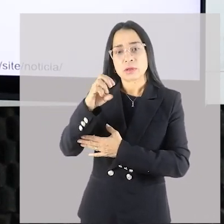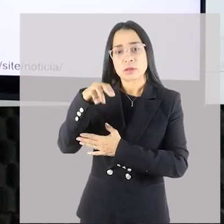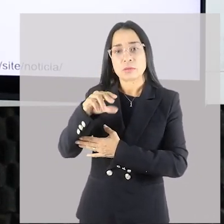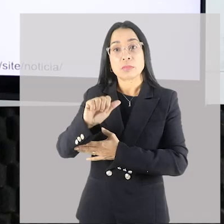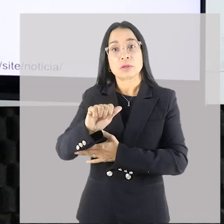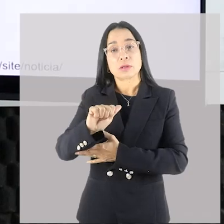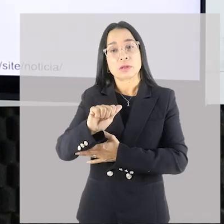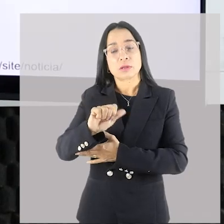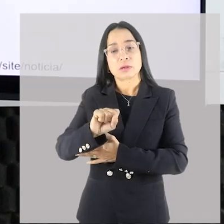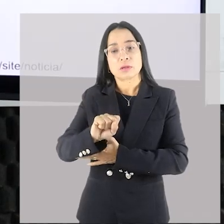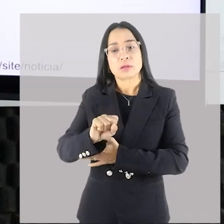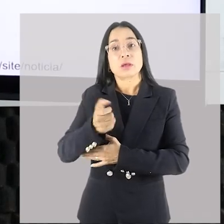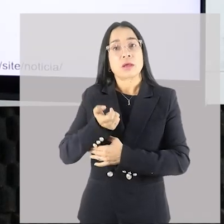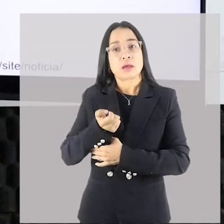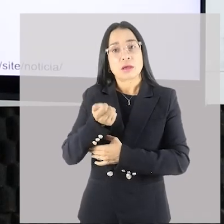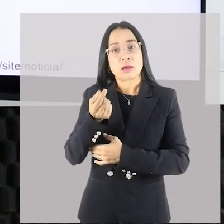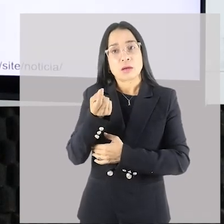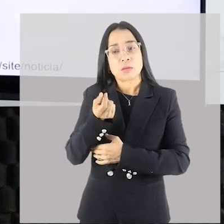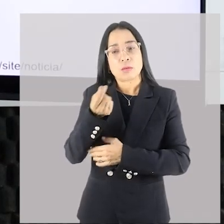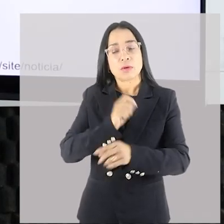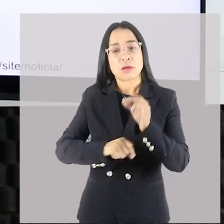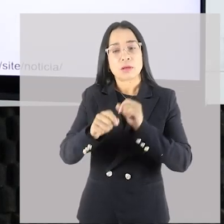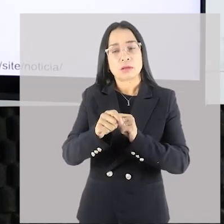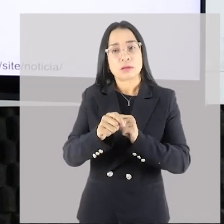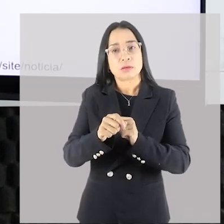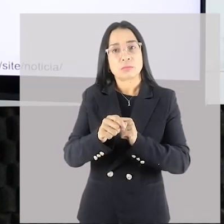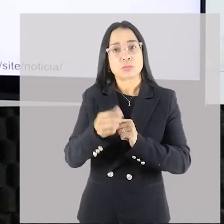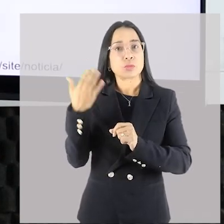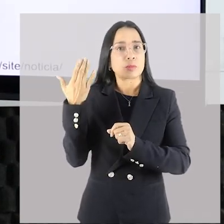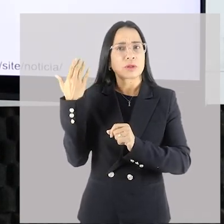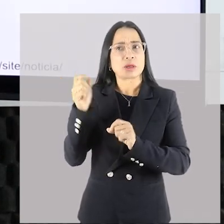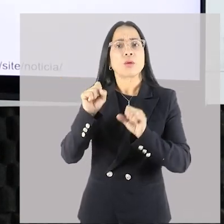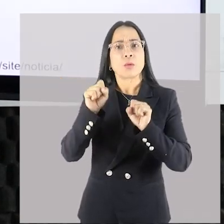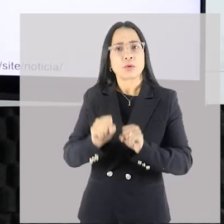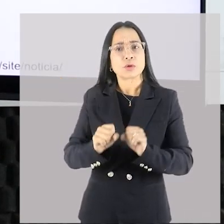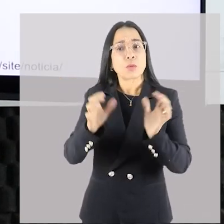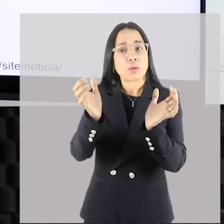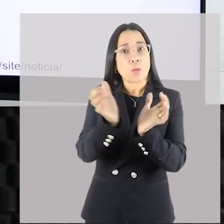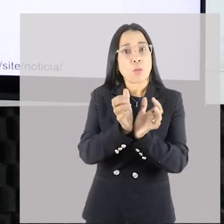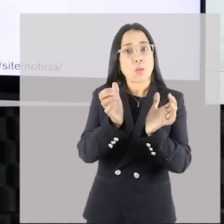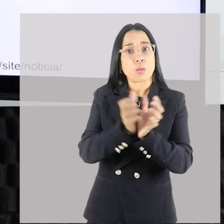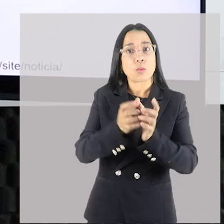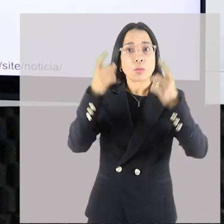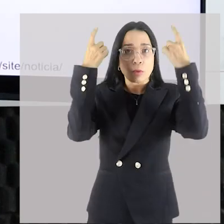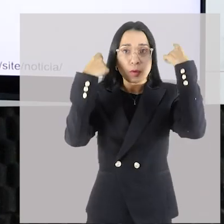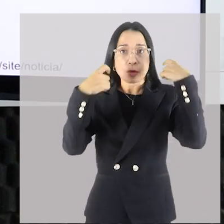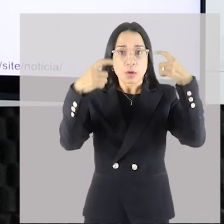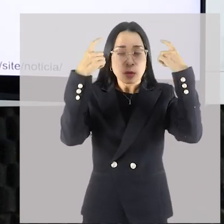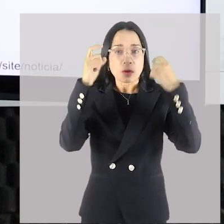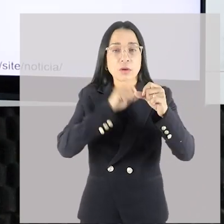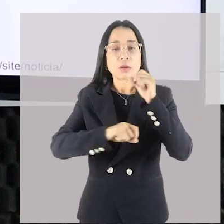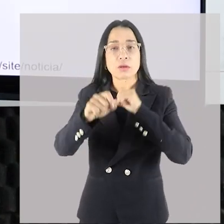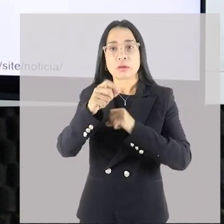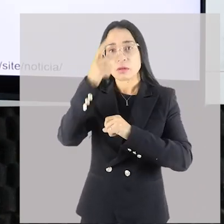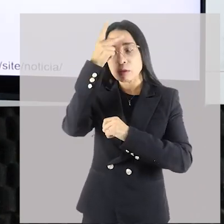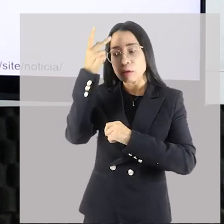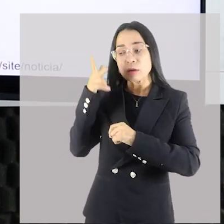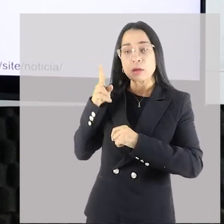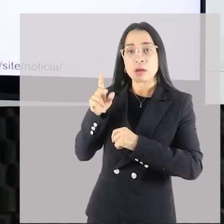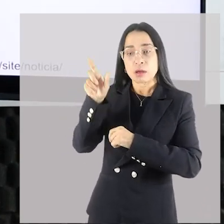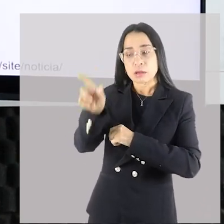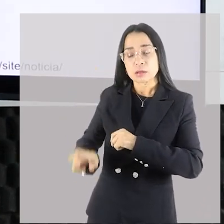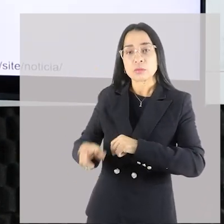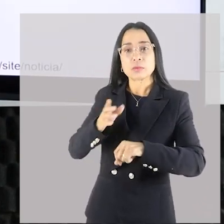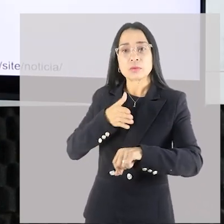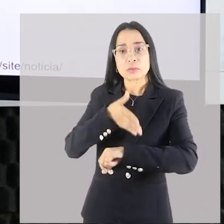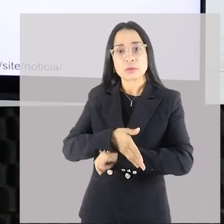vejam, nesse período, os participantes eles já tinham uma grande valorização, né, que a gente pensa que era apenas